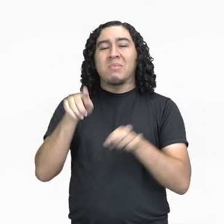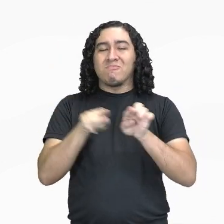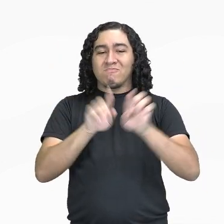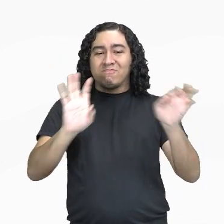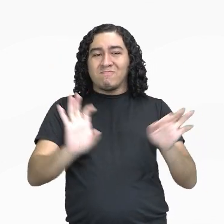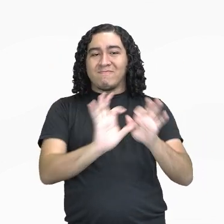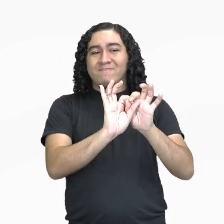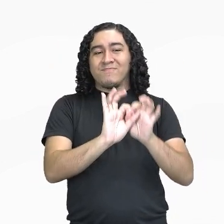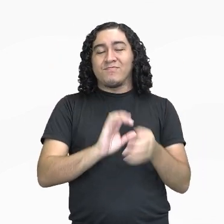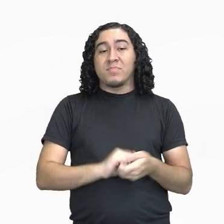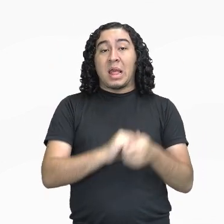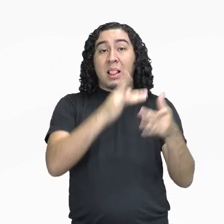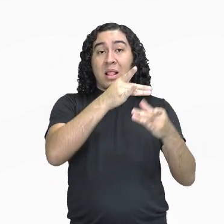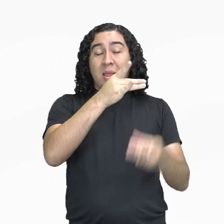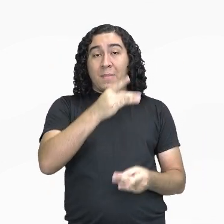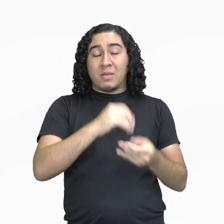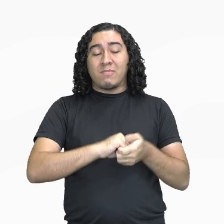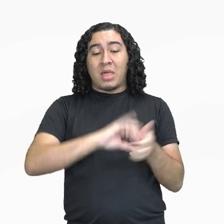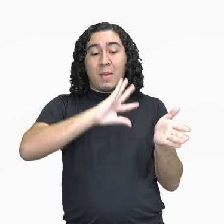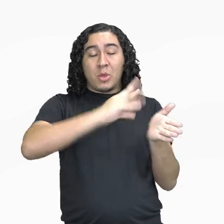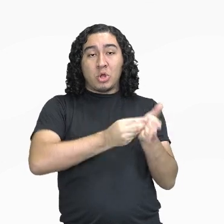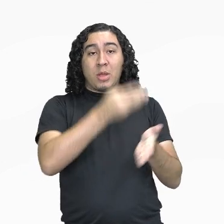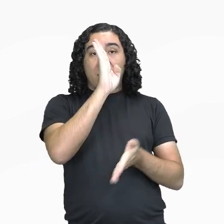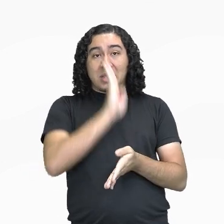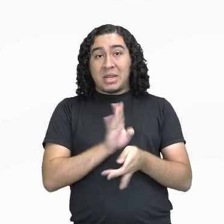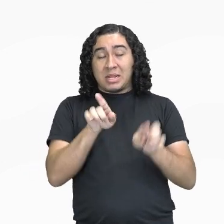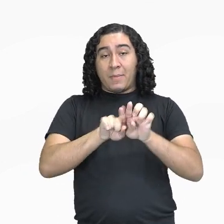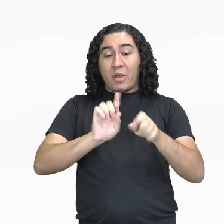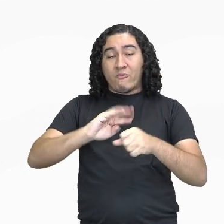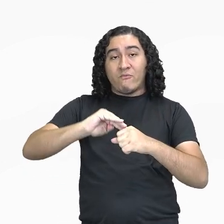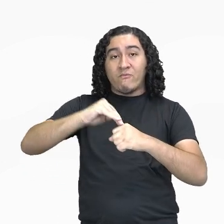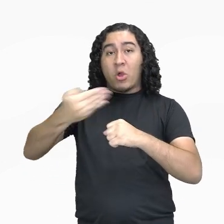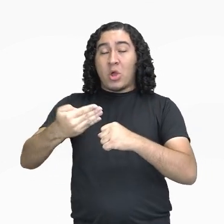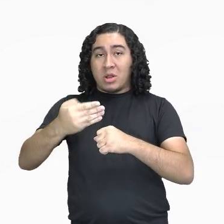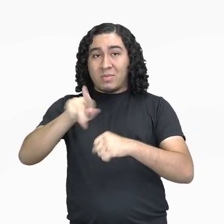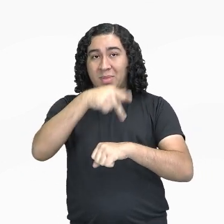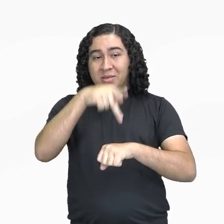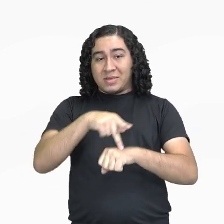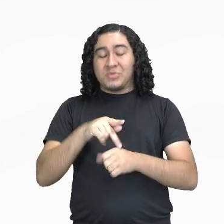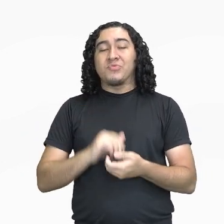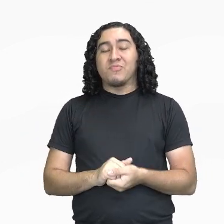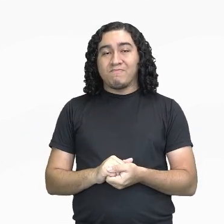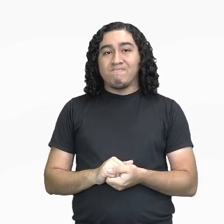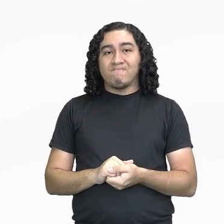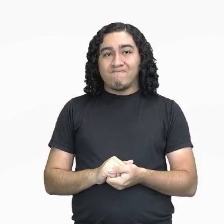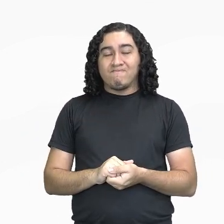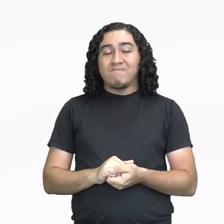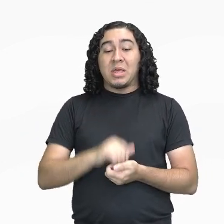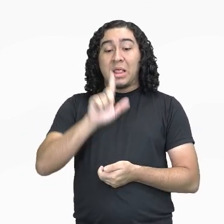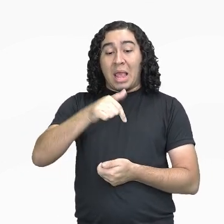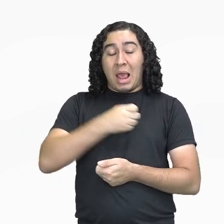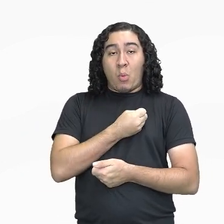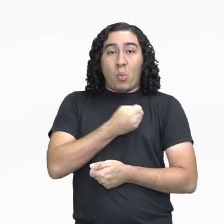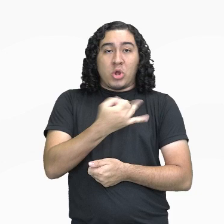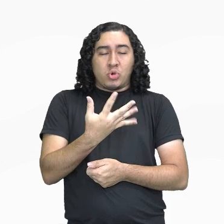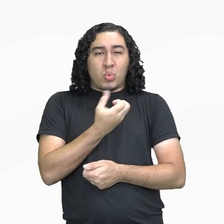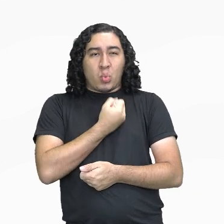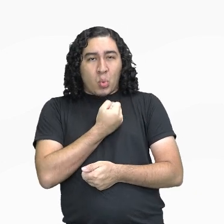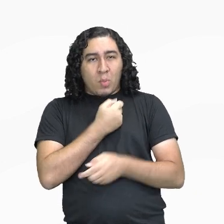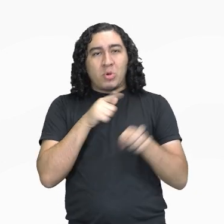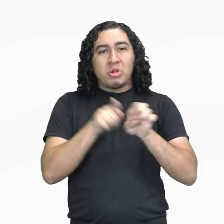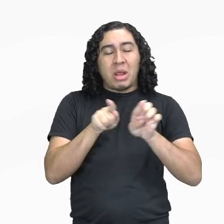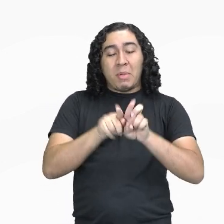hipóteses. Detalhamento, Amazônia brasileira, Amazônia internacional. Amazônia brasileira em números,